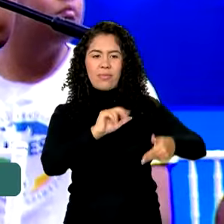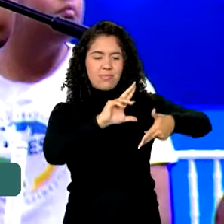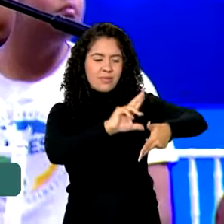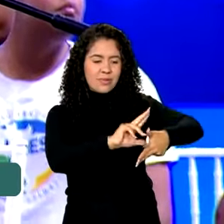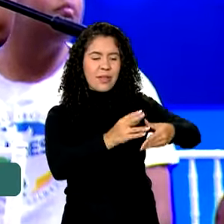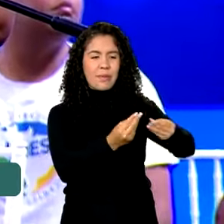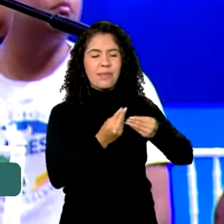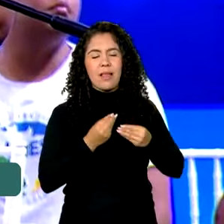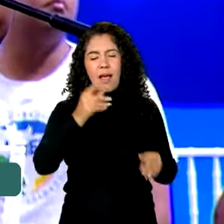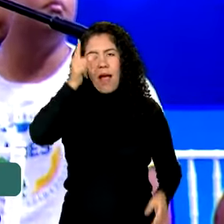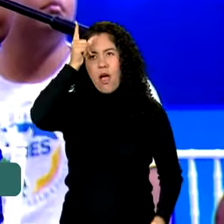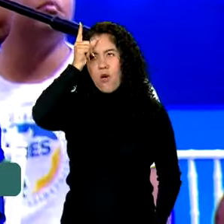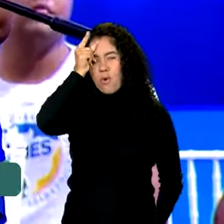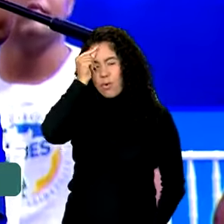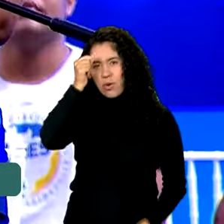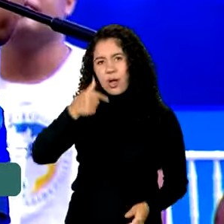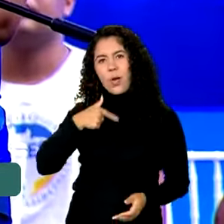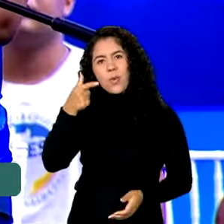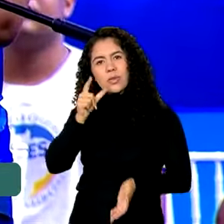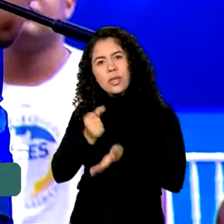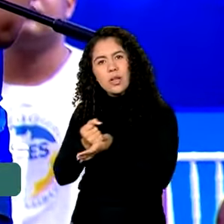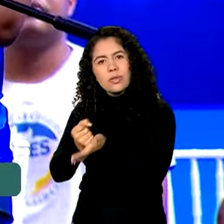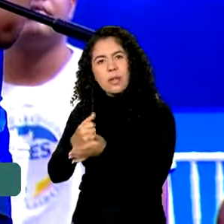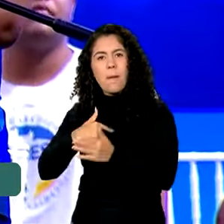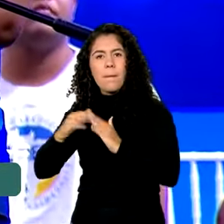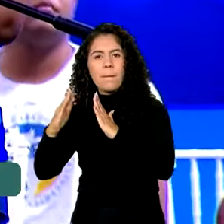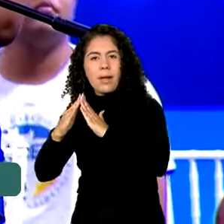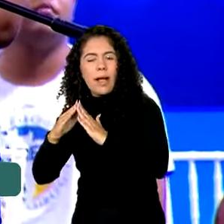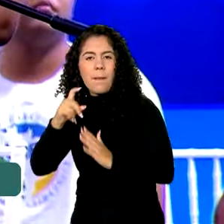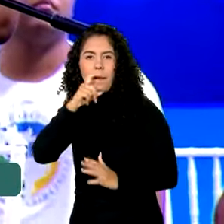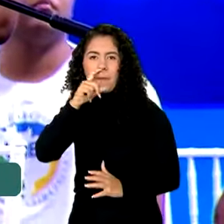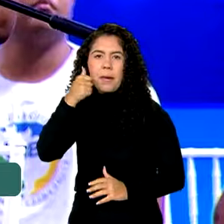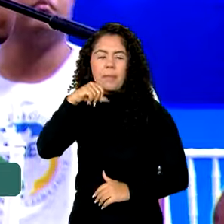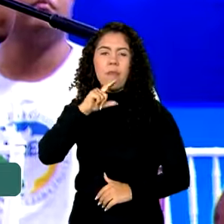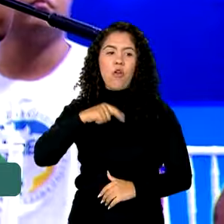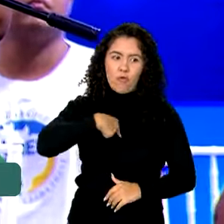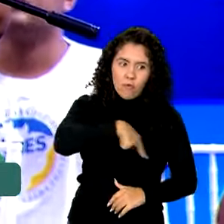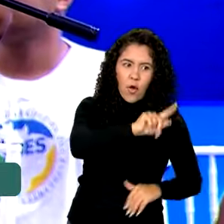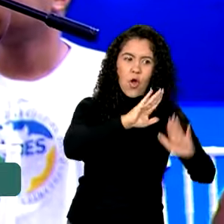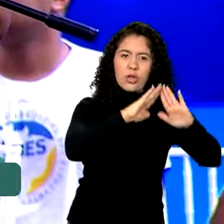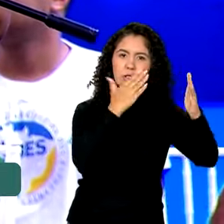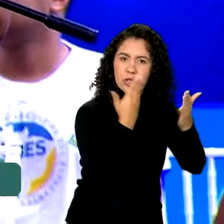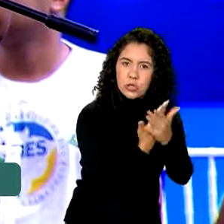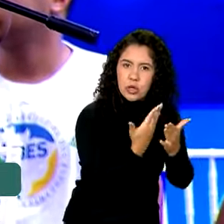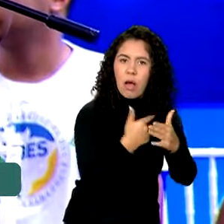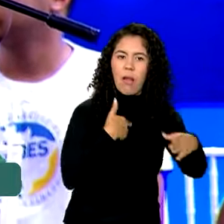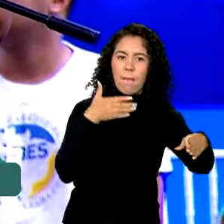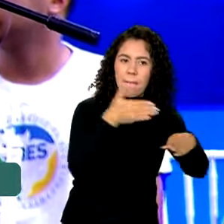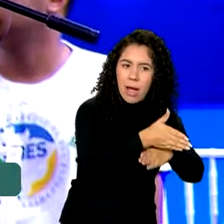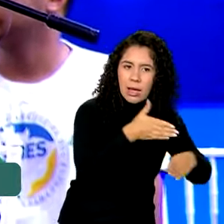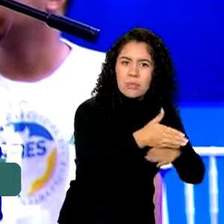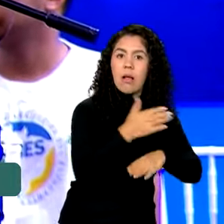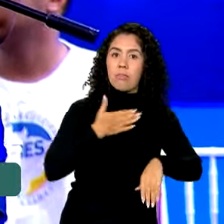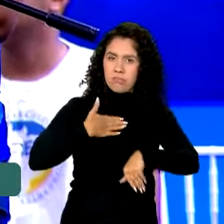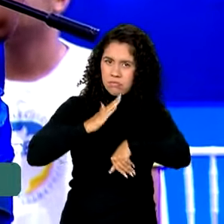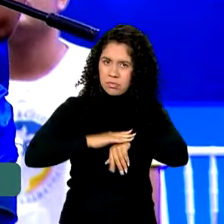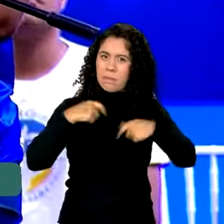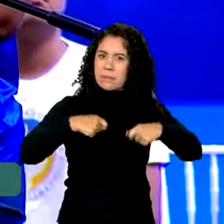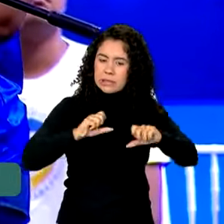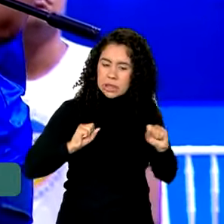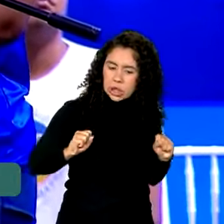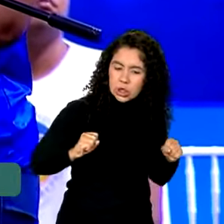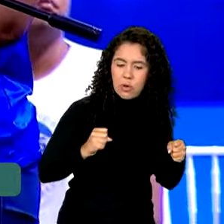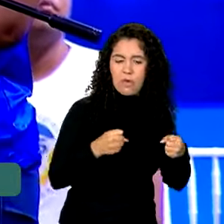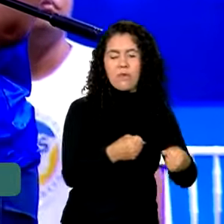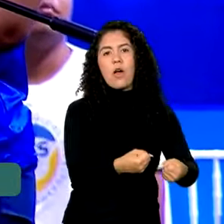alívio lá em casa. Porque com o Pé de Meia eu recebo dinheiro porque eu vou para a escola, porque eu participo das aulas. Eu sei que é esforço meu também. Com a